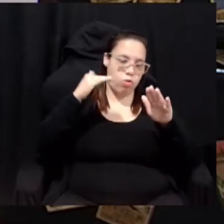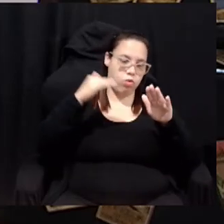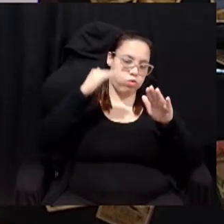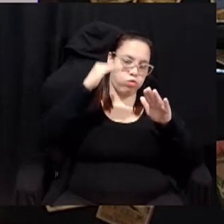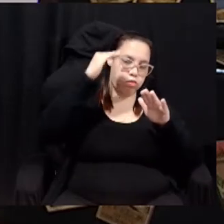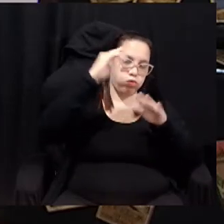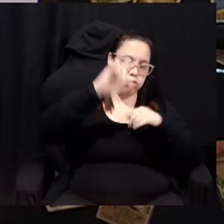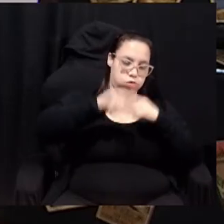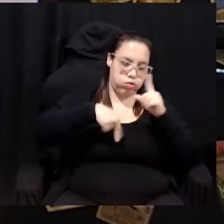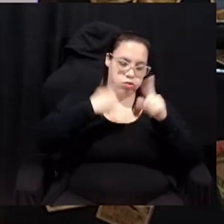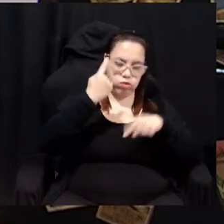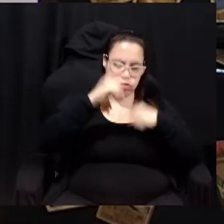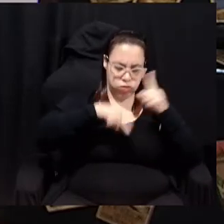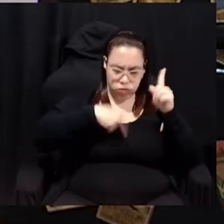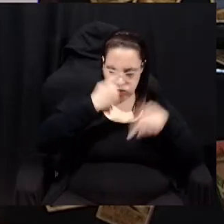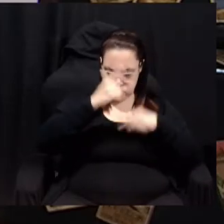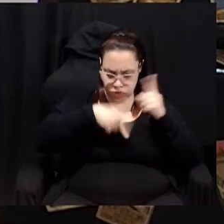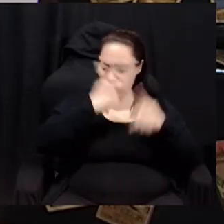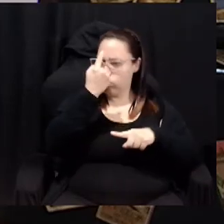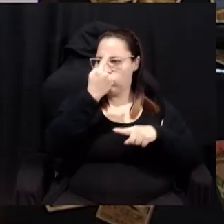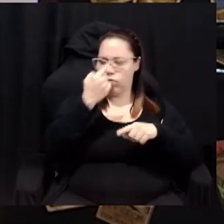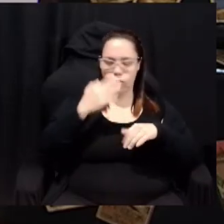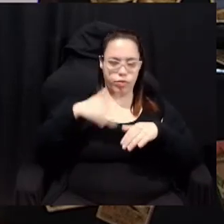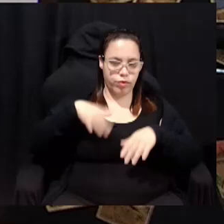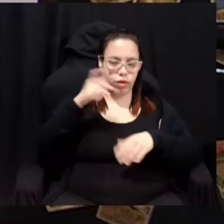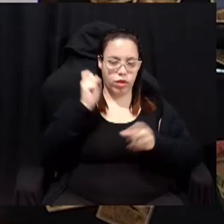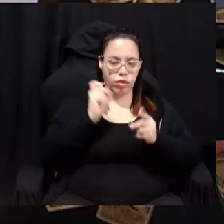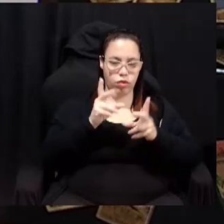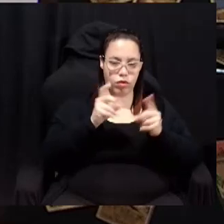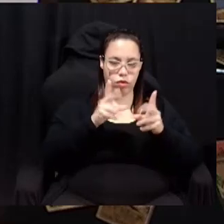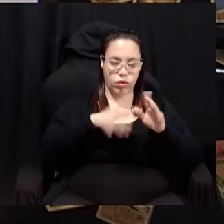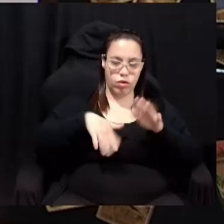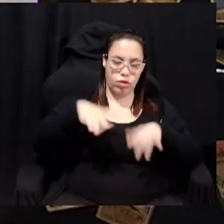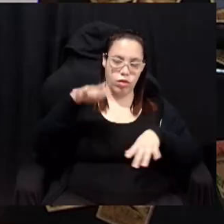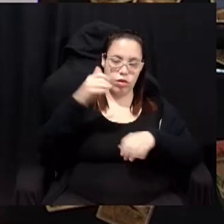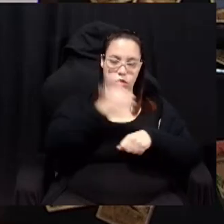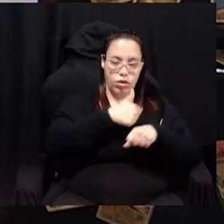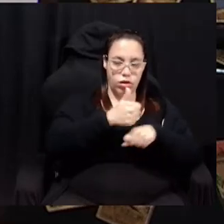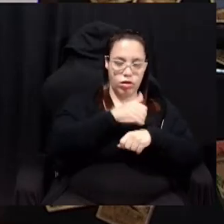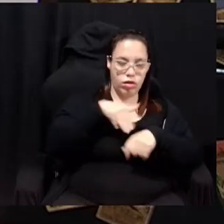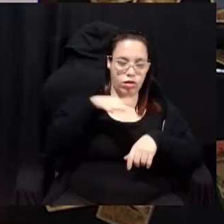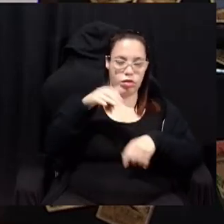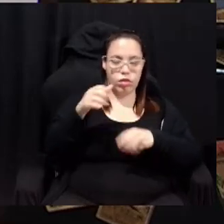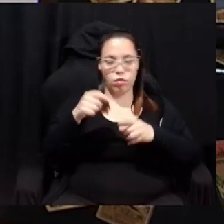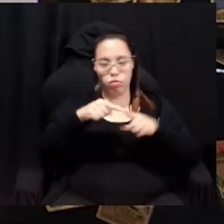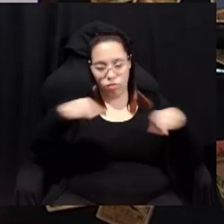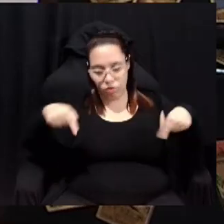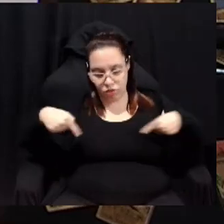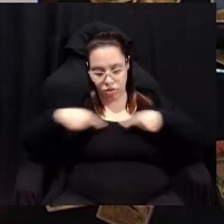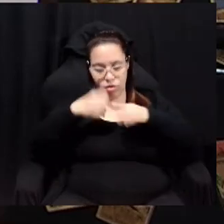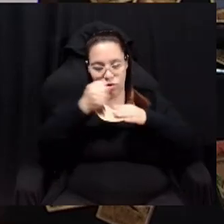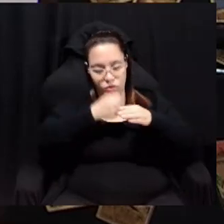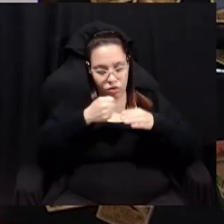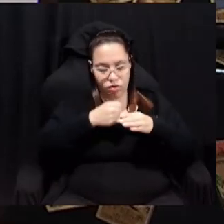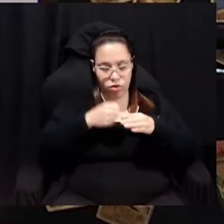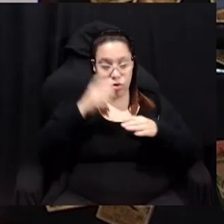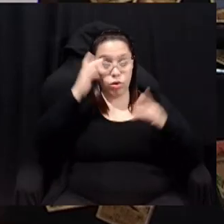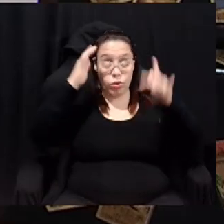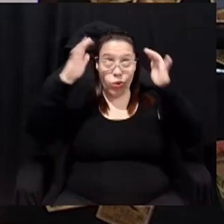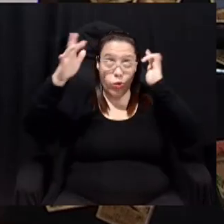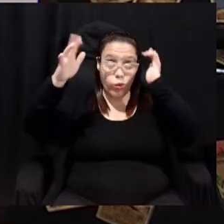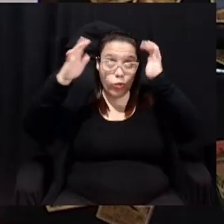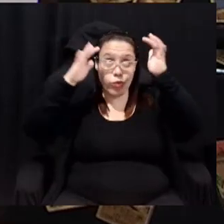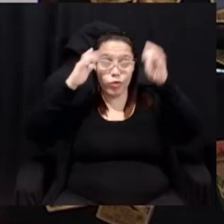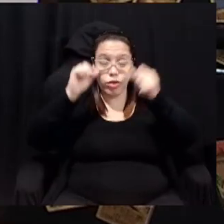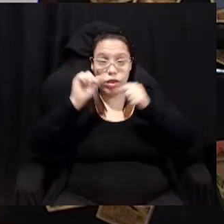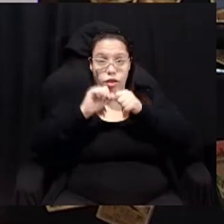produzir mais, vender mais, profissionalizar mais minha cozinha Então eu tenho grandes sonhos de fazer a minha fábrica,